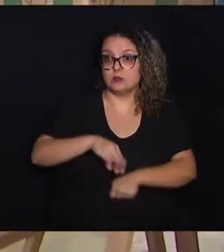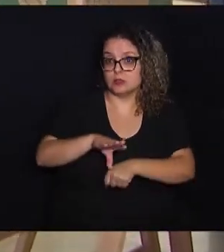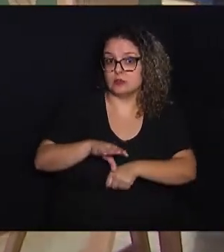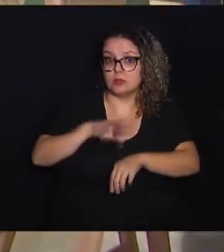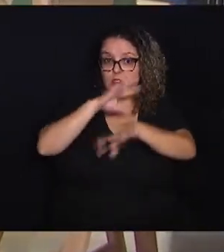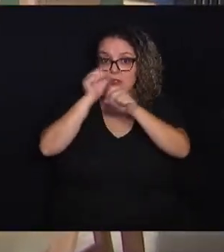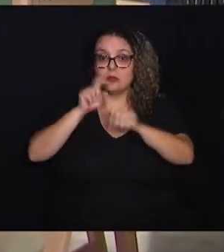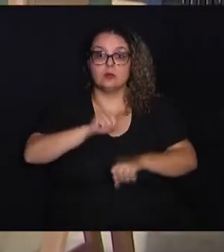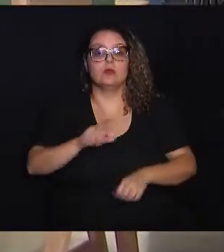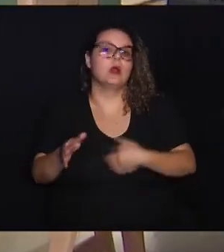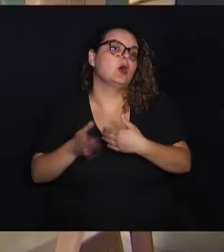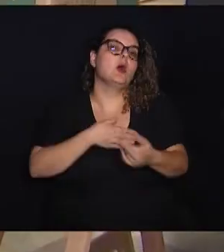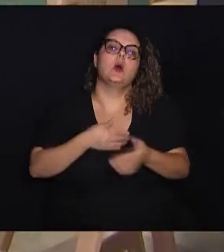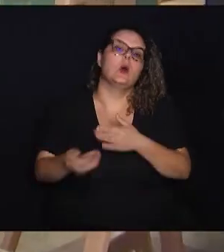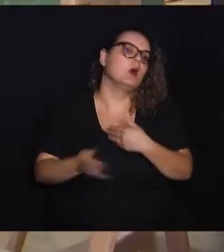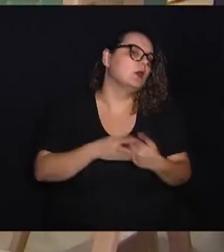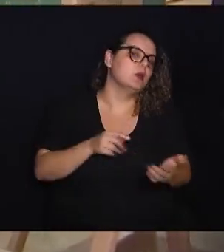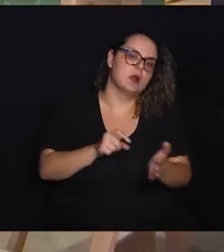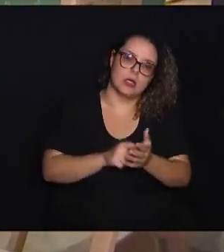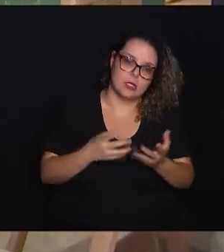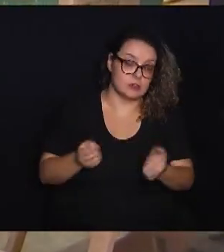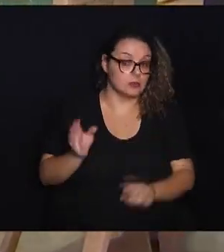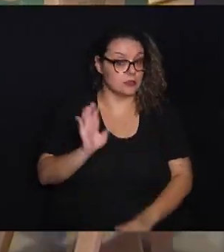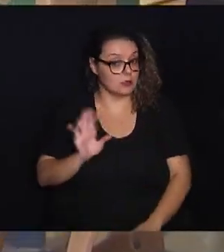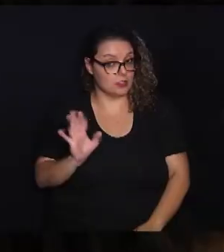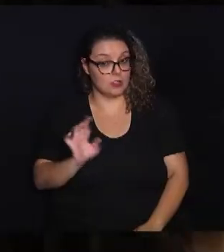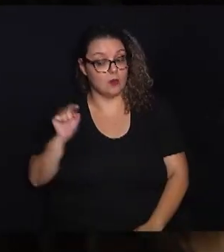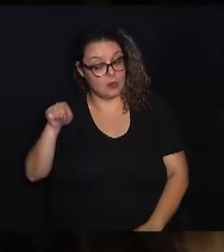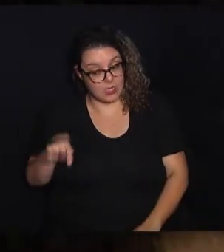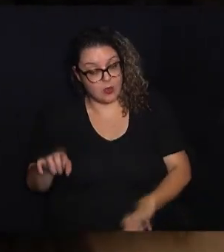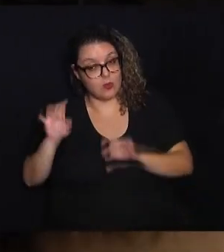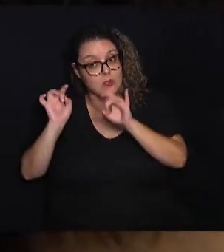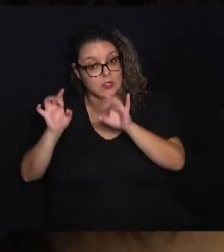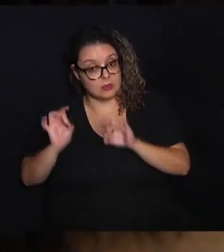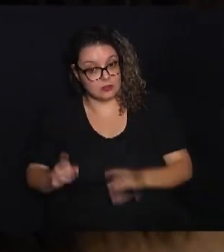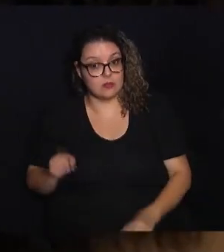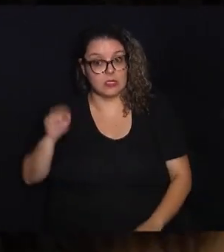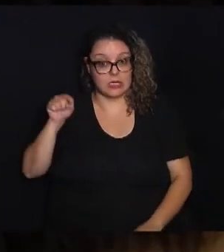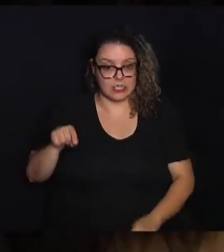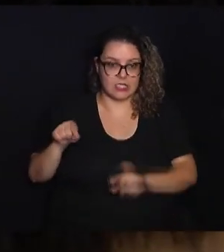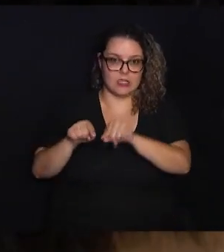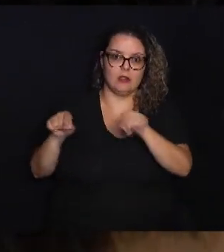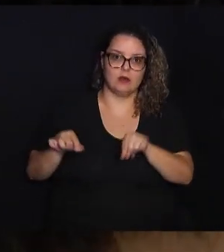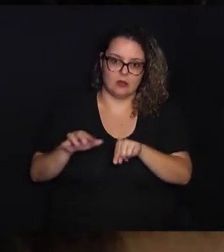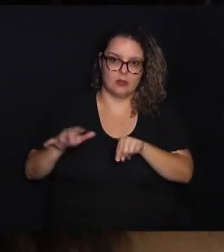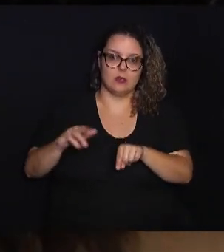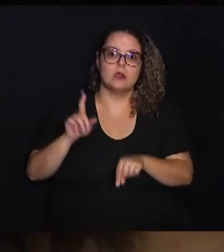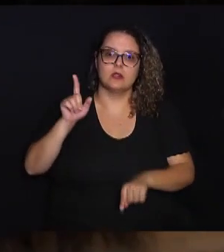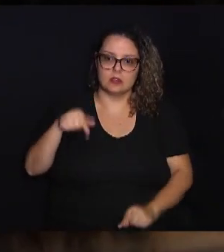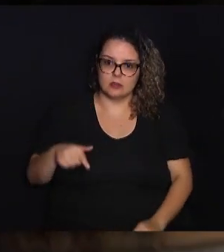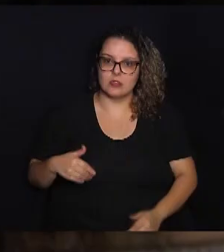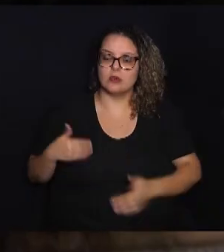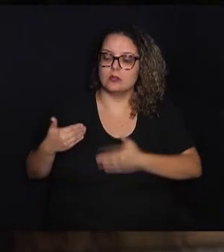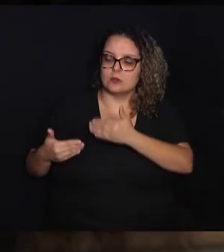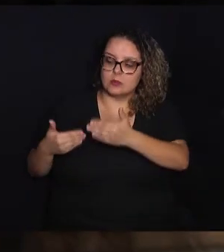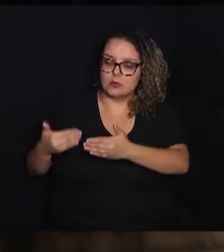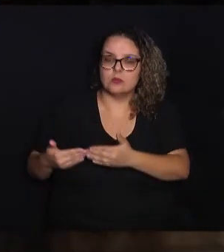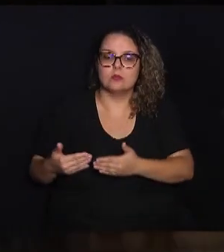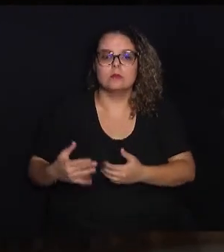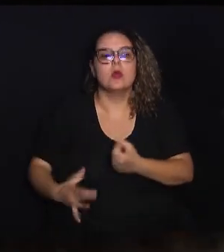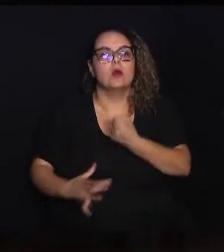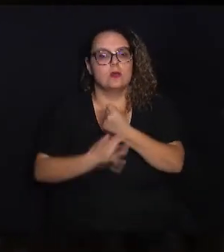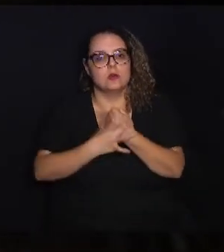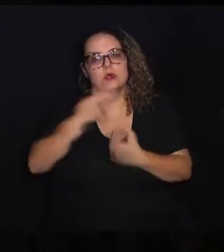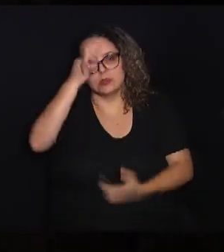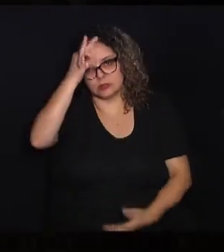qualquer pendrive que é aceito, é aquele pendrive específico daquela urna. Então, isso torna toda a transmissão muito